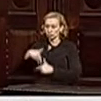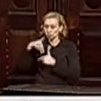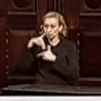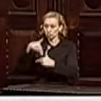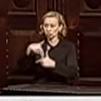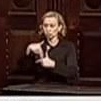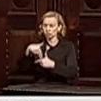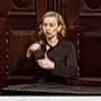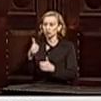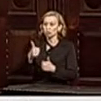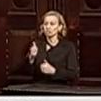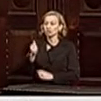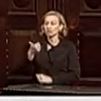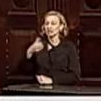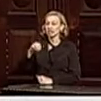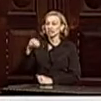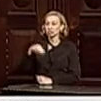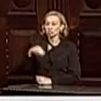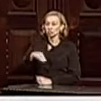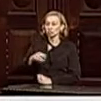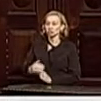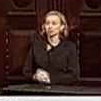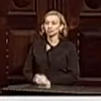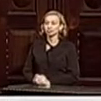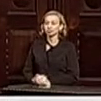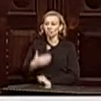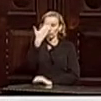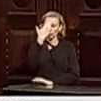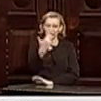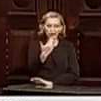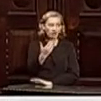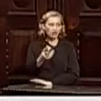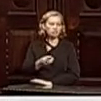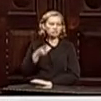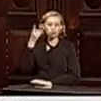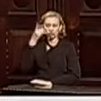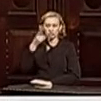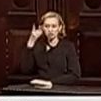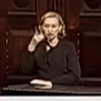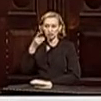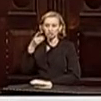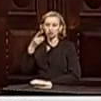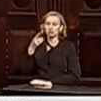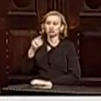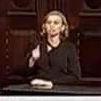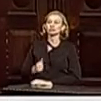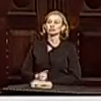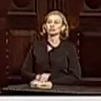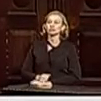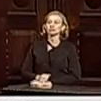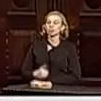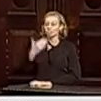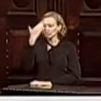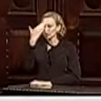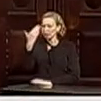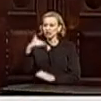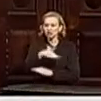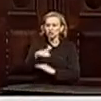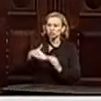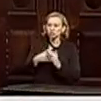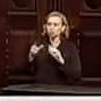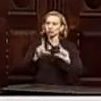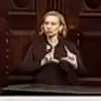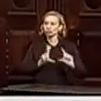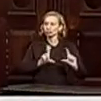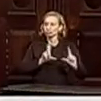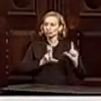disposição 10 minutos. Obrigado, deputado Eleomar Coelho, senhoras e senhores deputados, todos aqueles que nos acompanham aqui